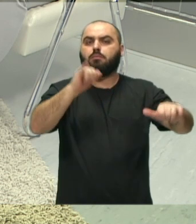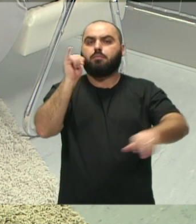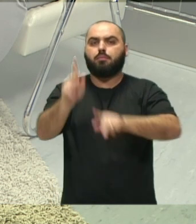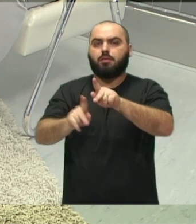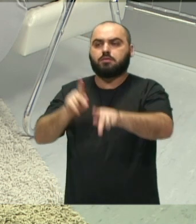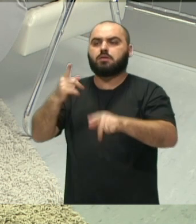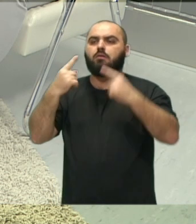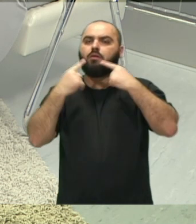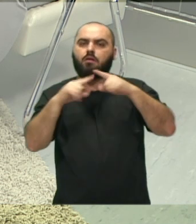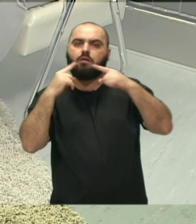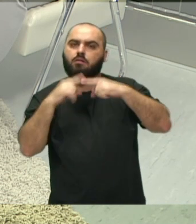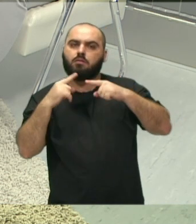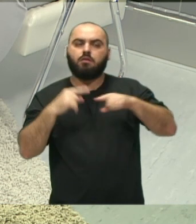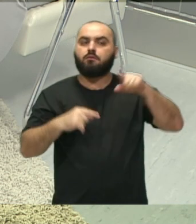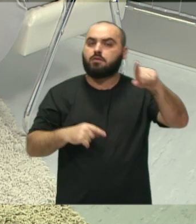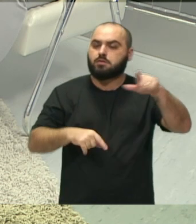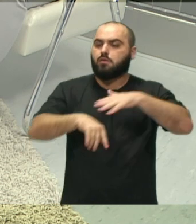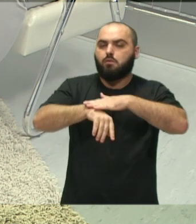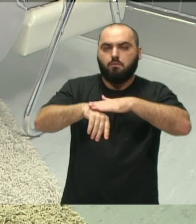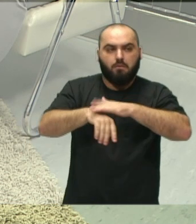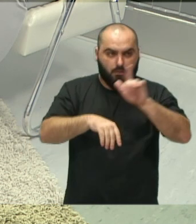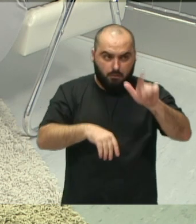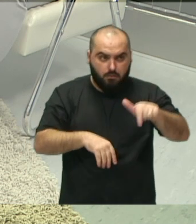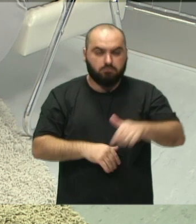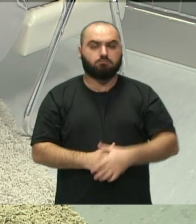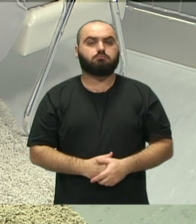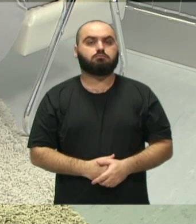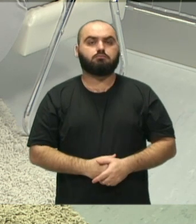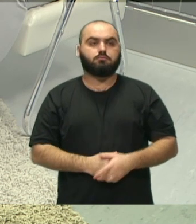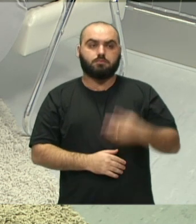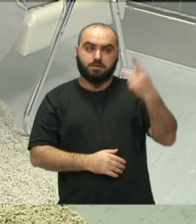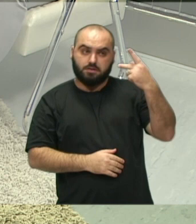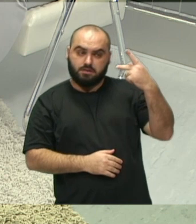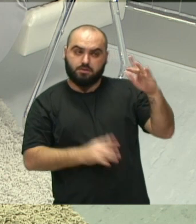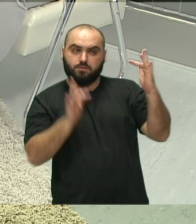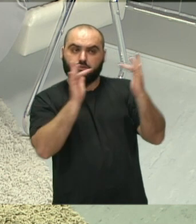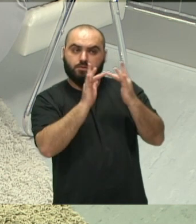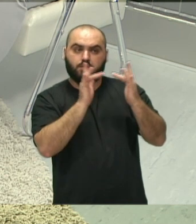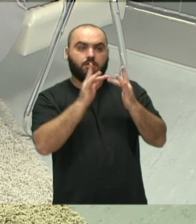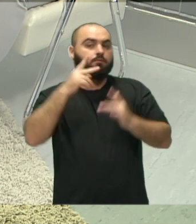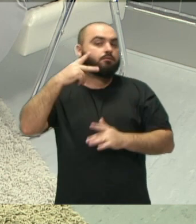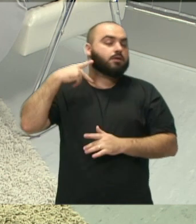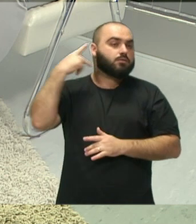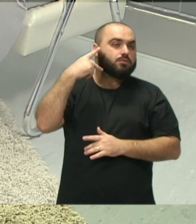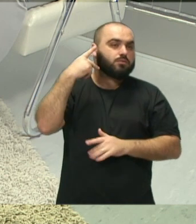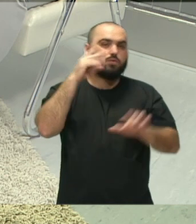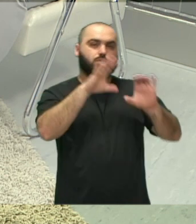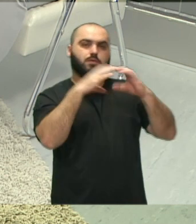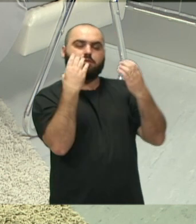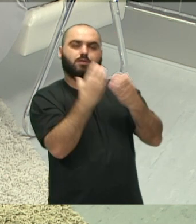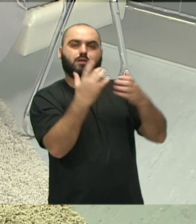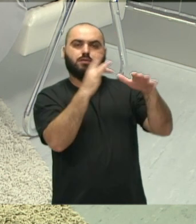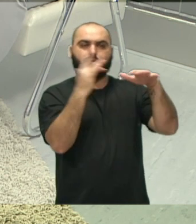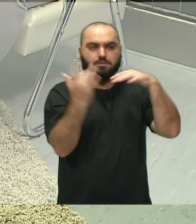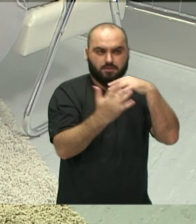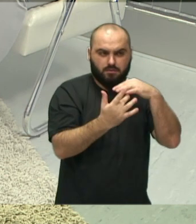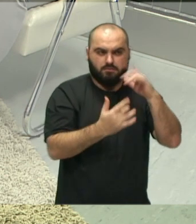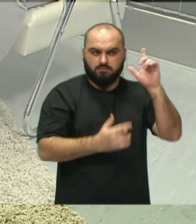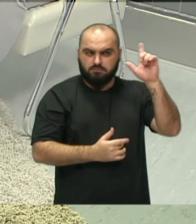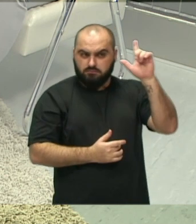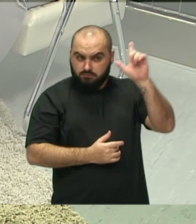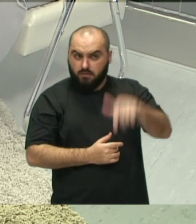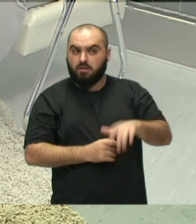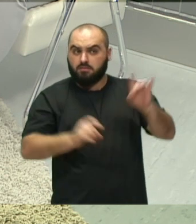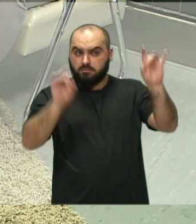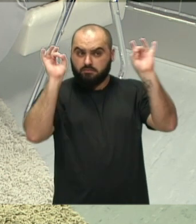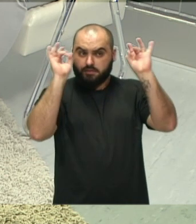as reclamações da comunidade. Essa relação parlamentar-comunidade por meio das redes sociais tem sido o